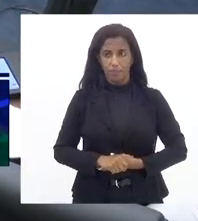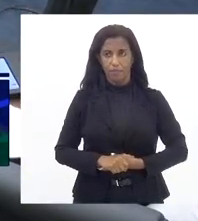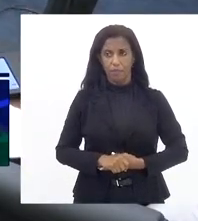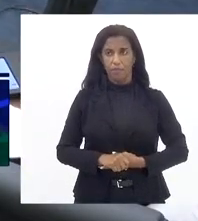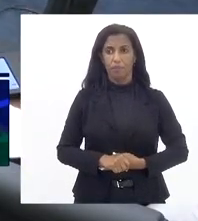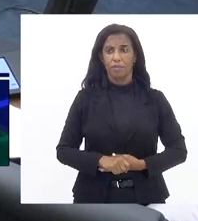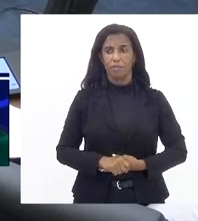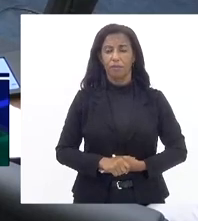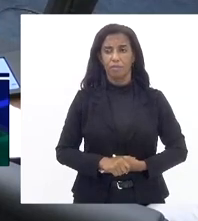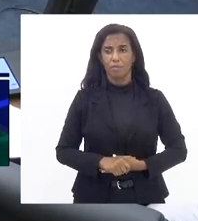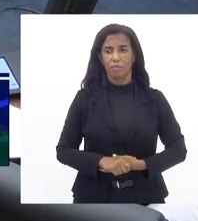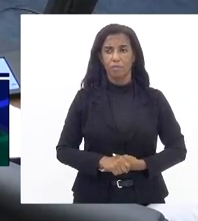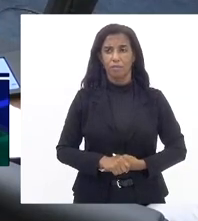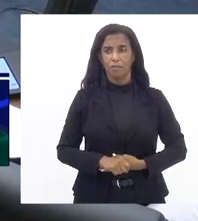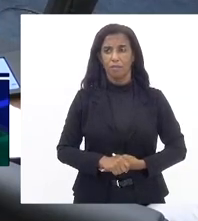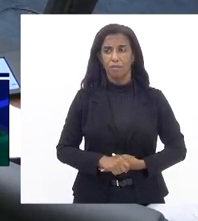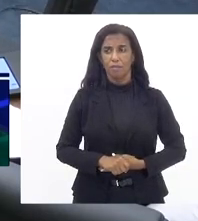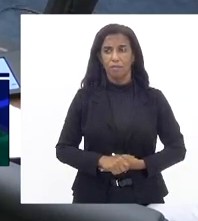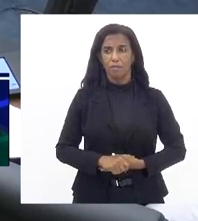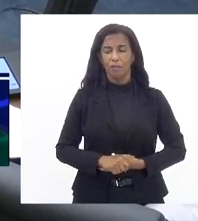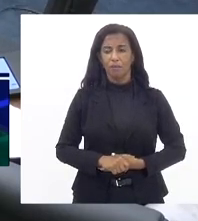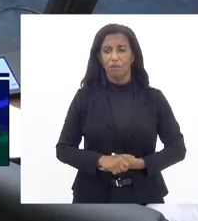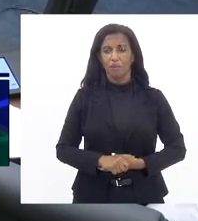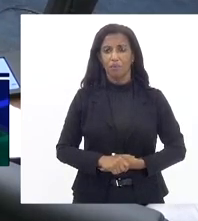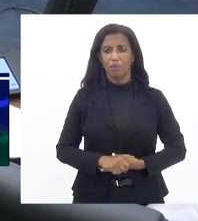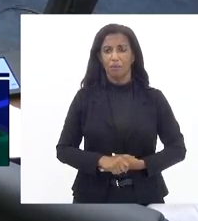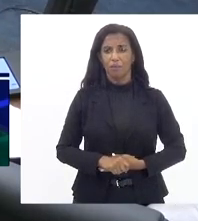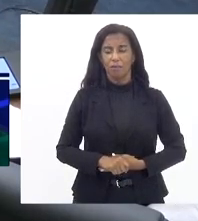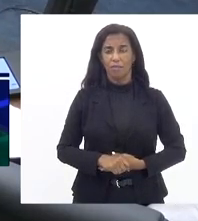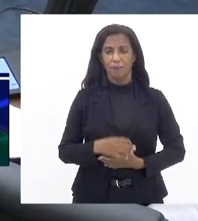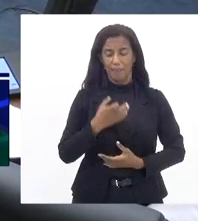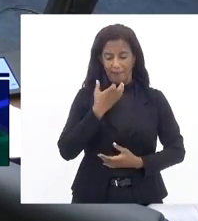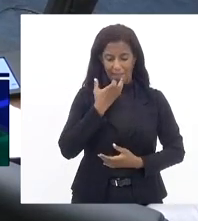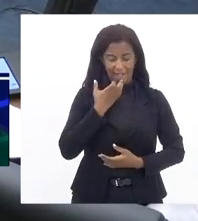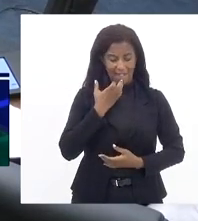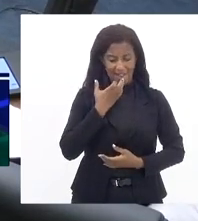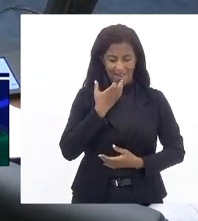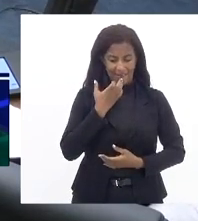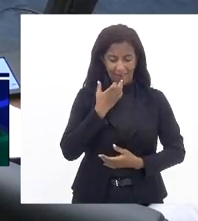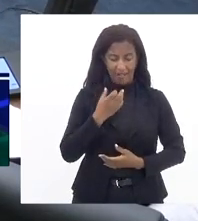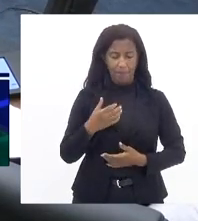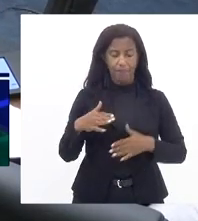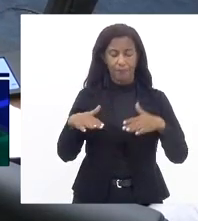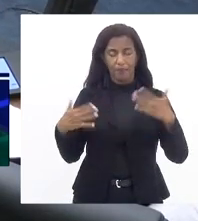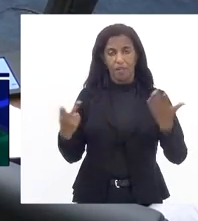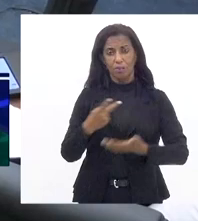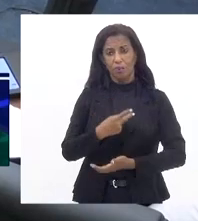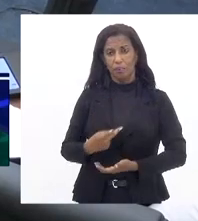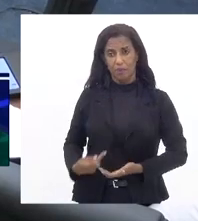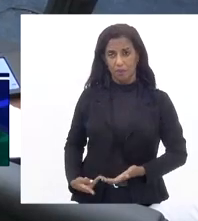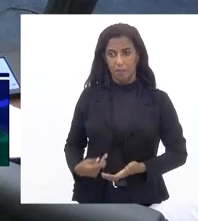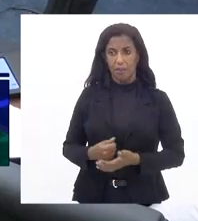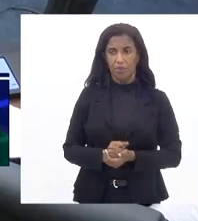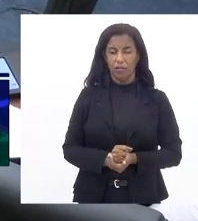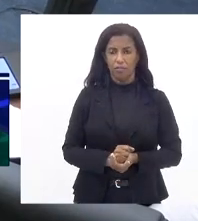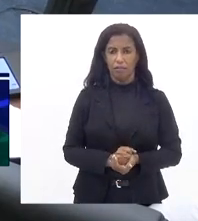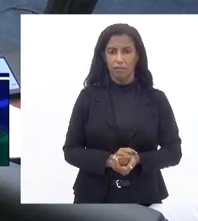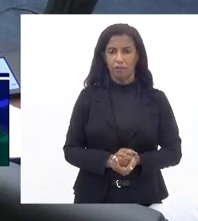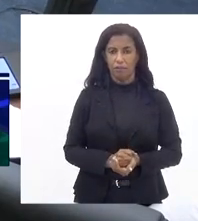Depois eu falo. Depois, não, deputado, deixa o Luiz, porque se o Luiz tiver um entendimento de fazer um acordo. Peraí. Senhor presidente.